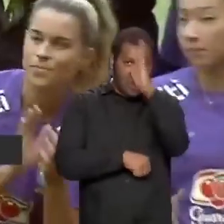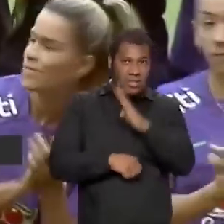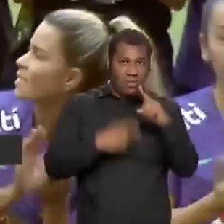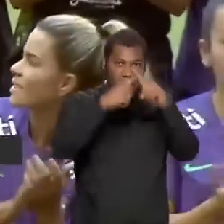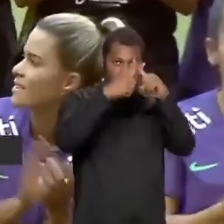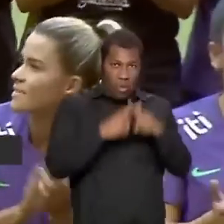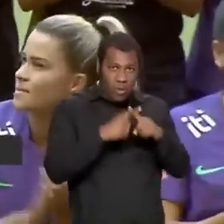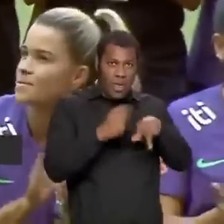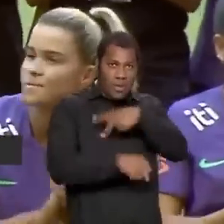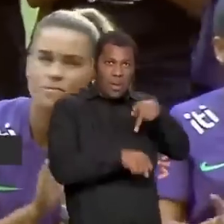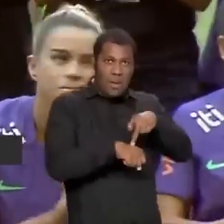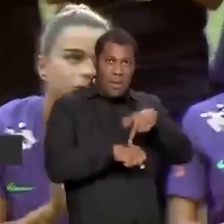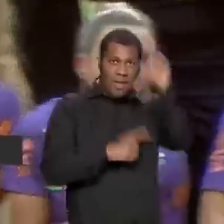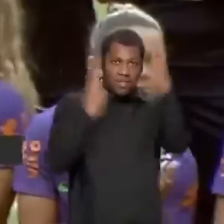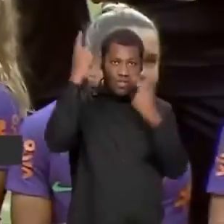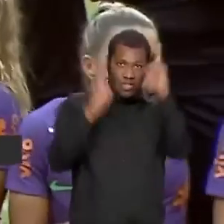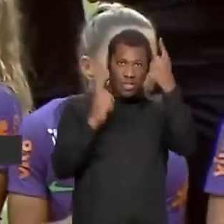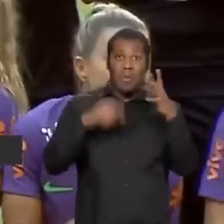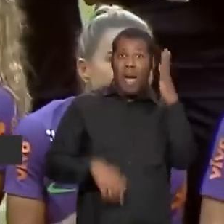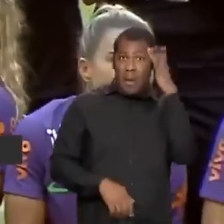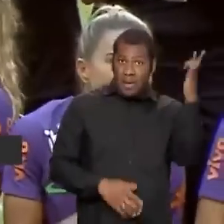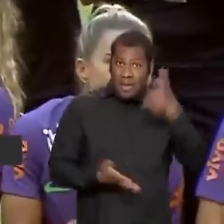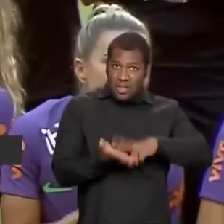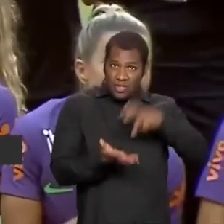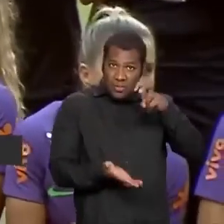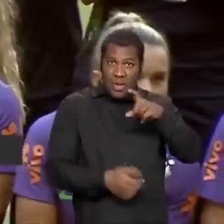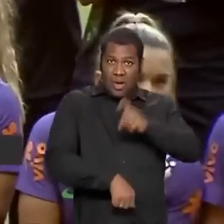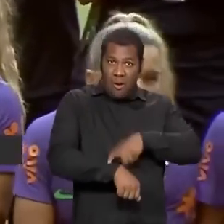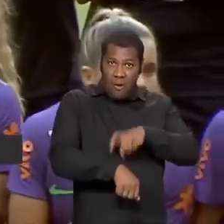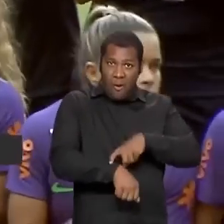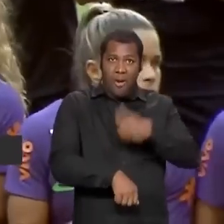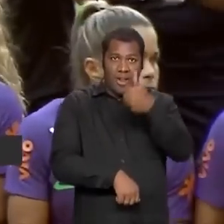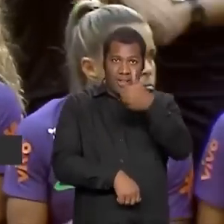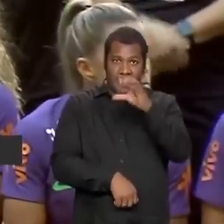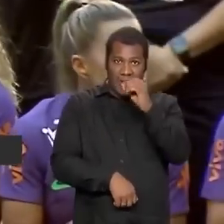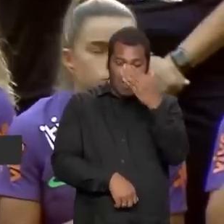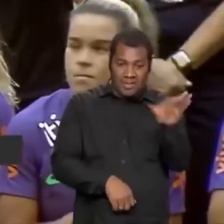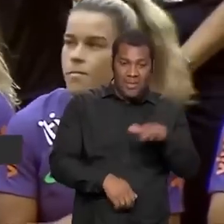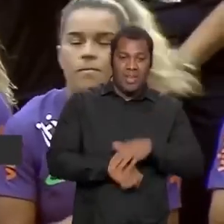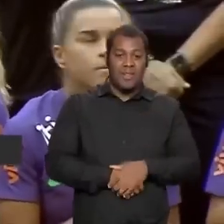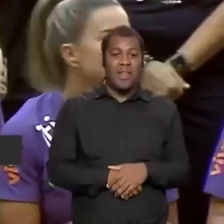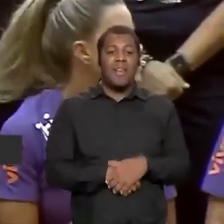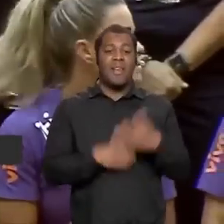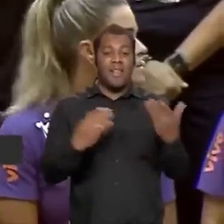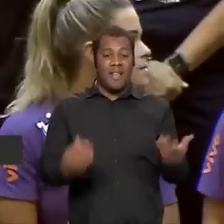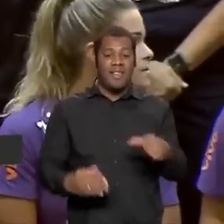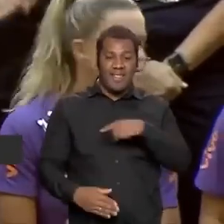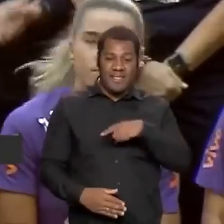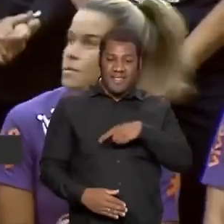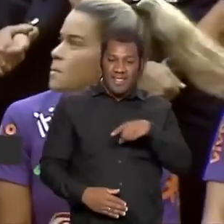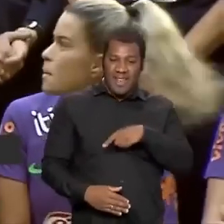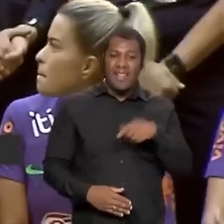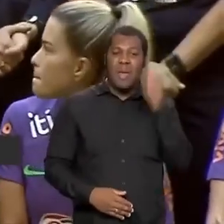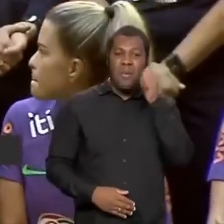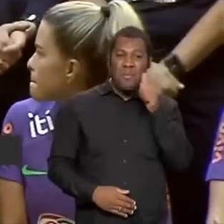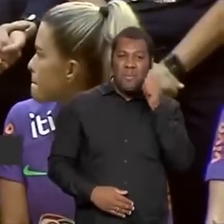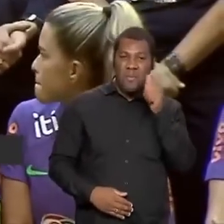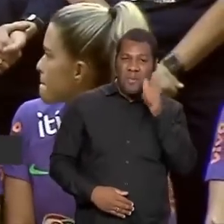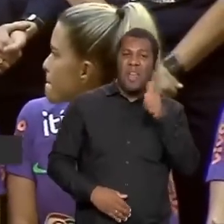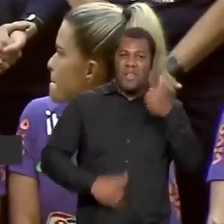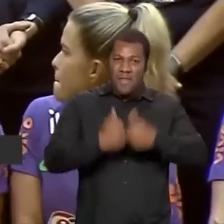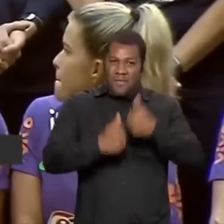às 10h30 da manhã. O presidente recebeu uma camisa da seleção brasileira de futebol, autografada pelos atletas,